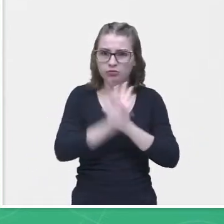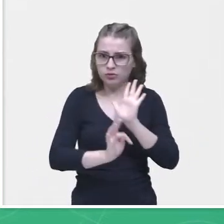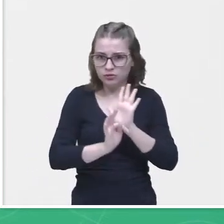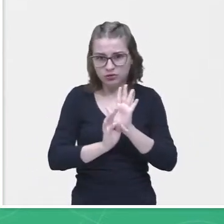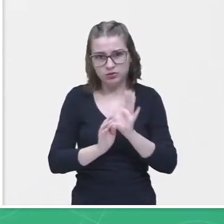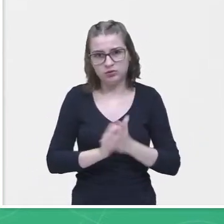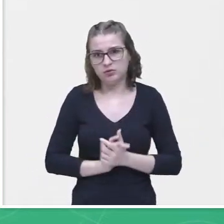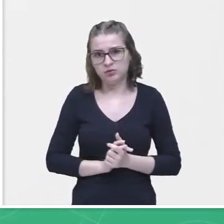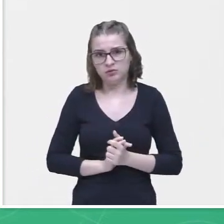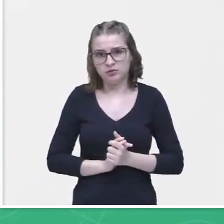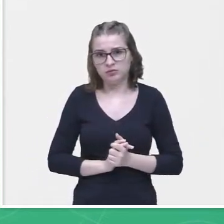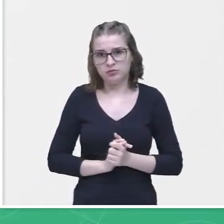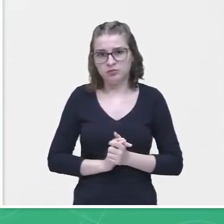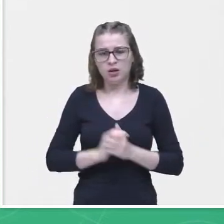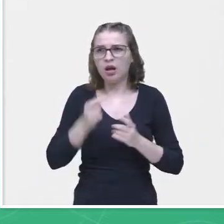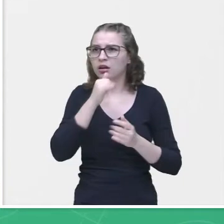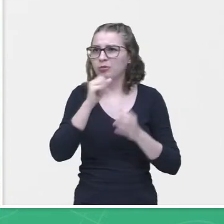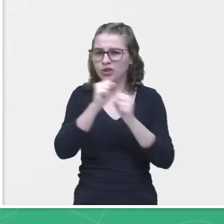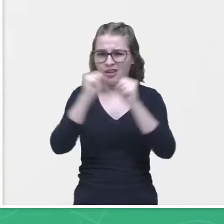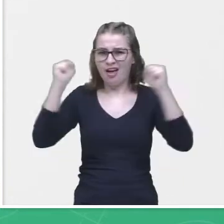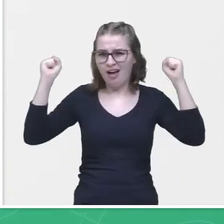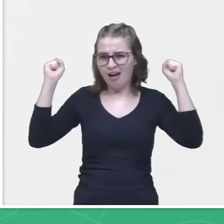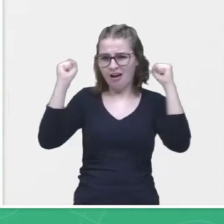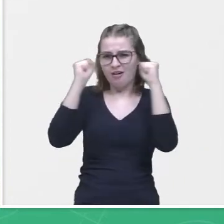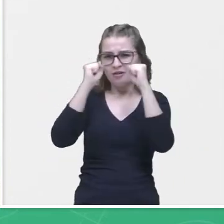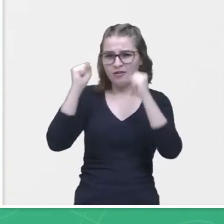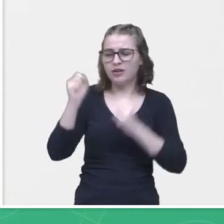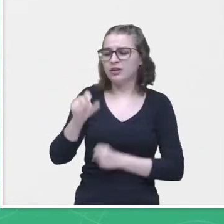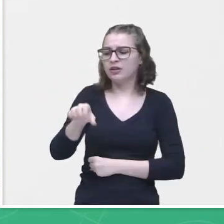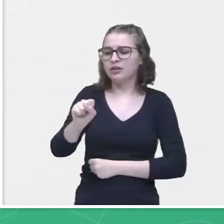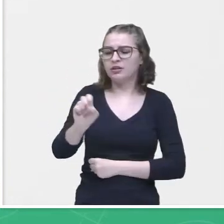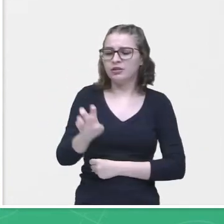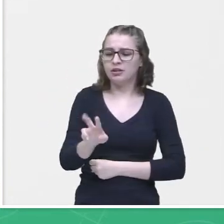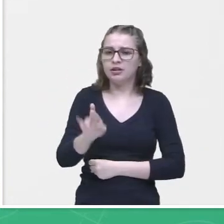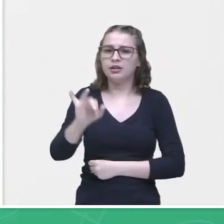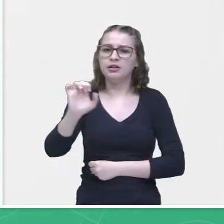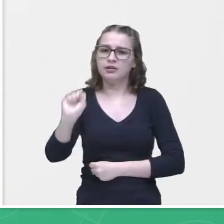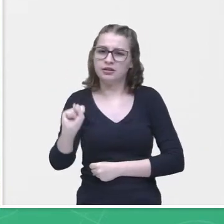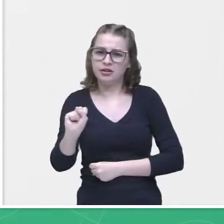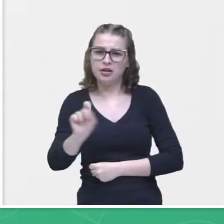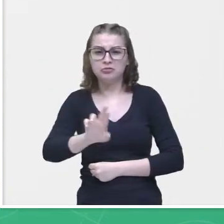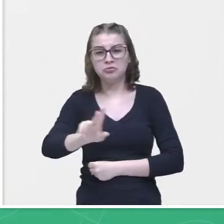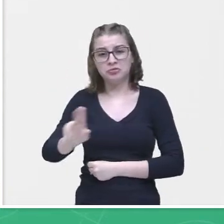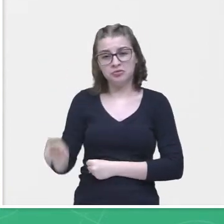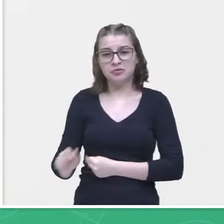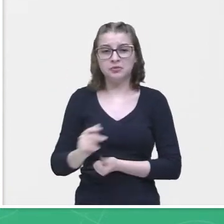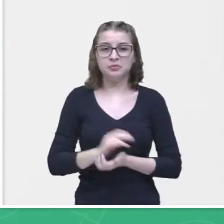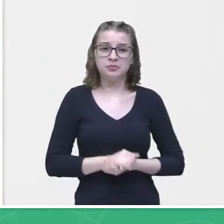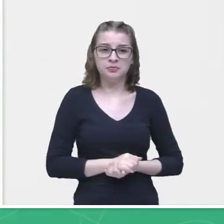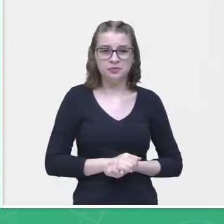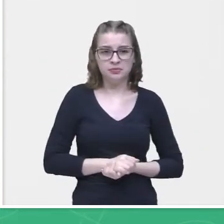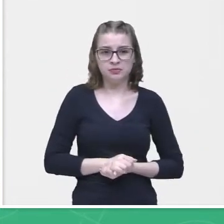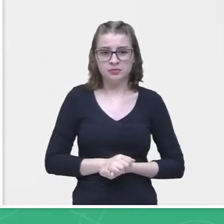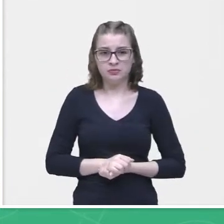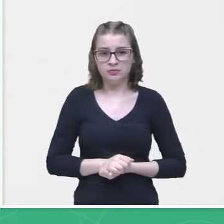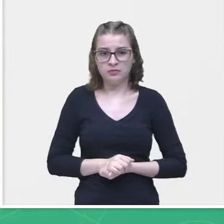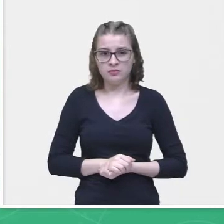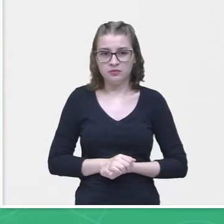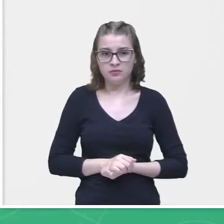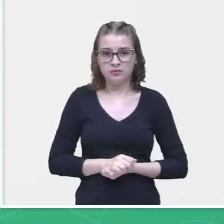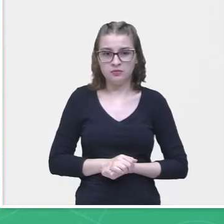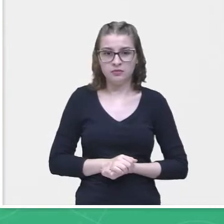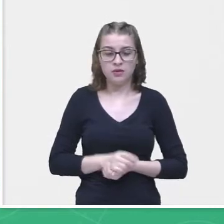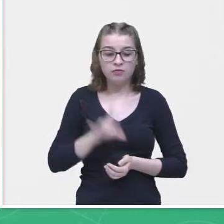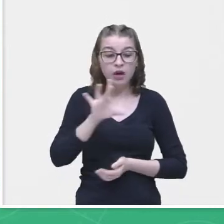reality show, a questão de séries e outras situações. Vamos ver, tem mais algumas características aí. Olha aí, ó.